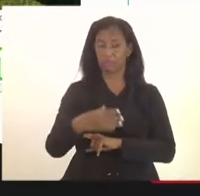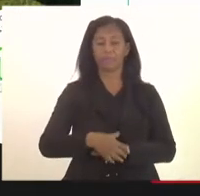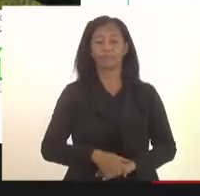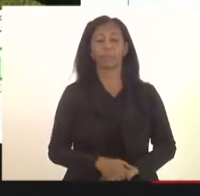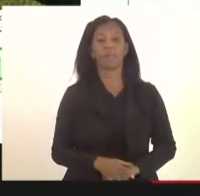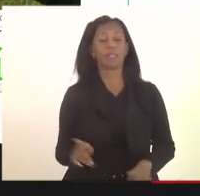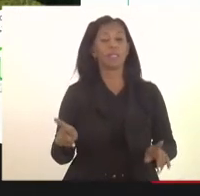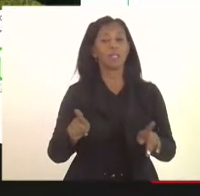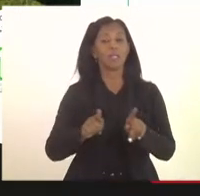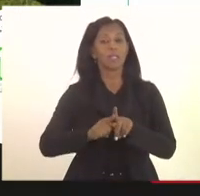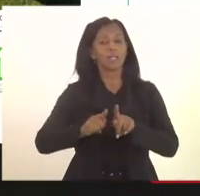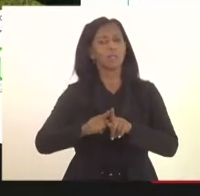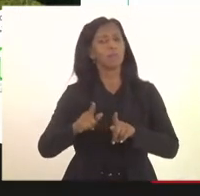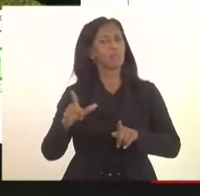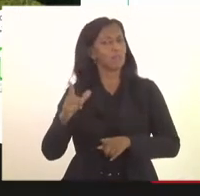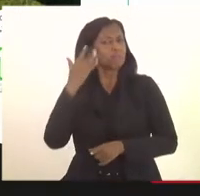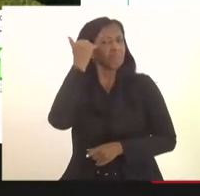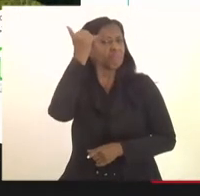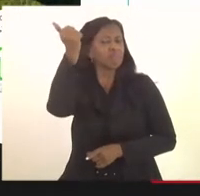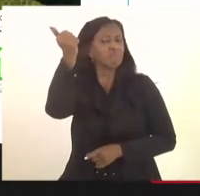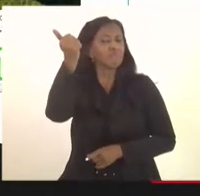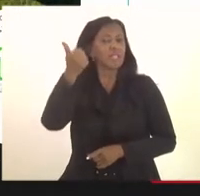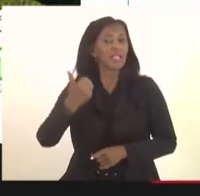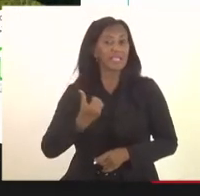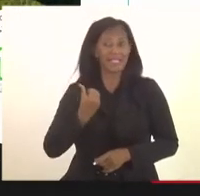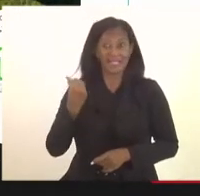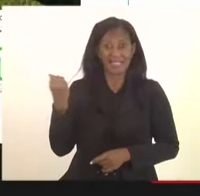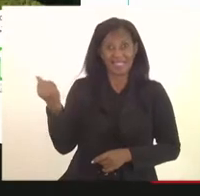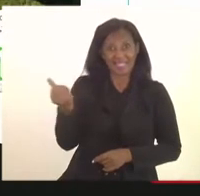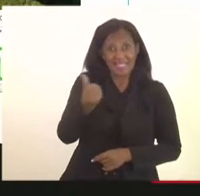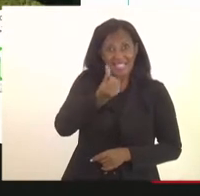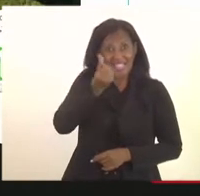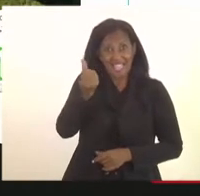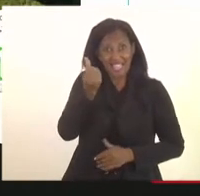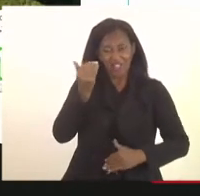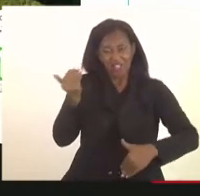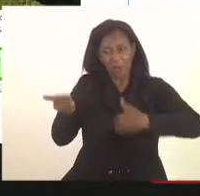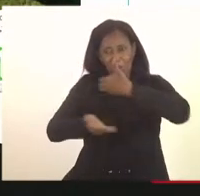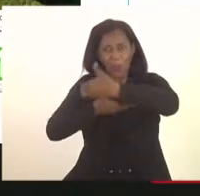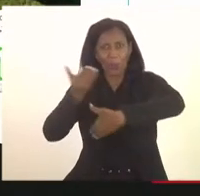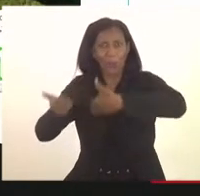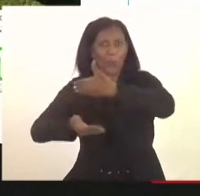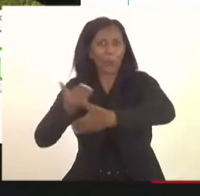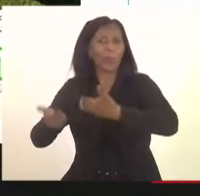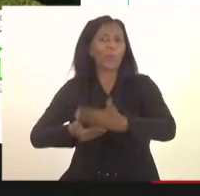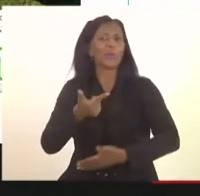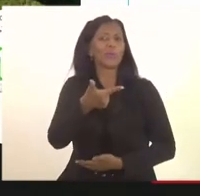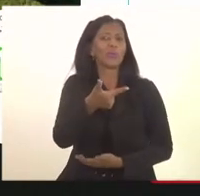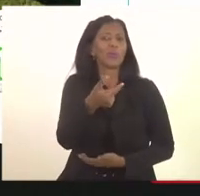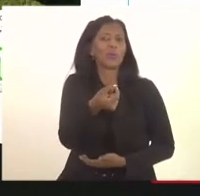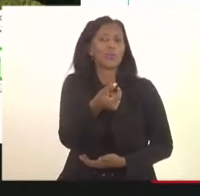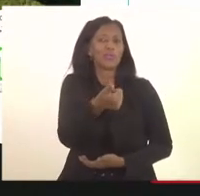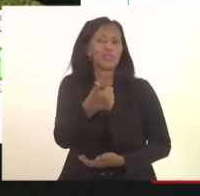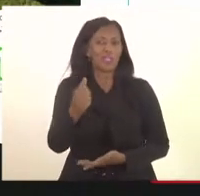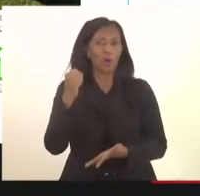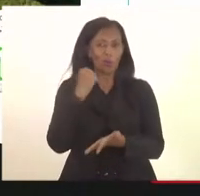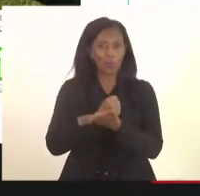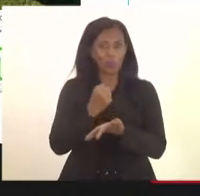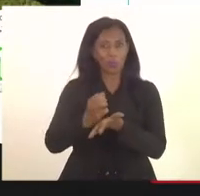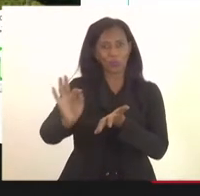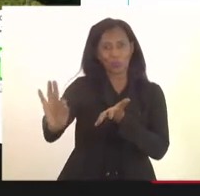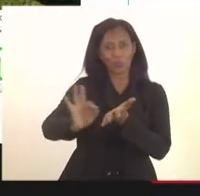E também teve sucesso na 16ª rodada de licitação, que aconteceu no final de 2019, e os contratos foram assinados